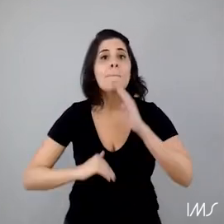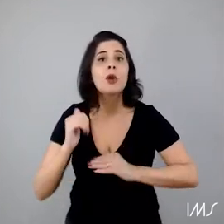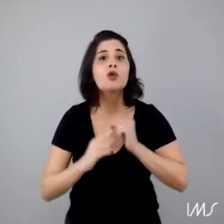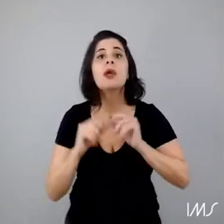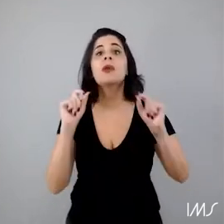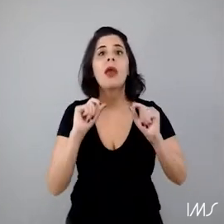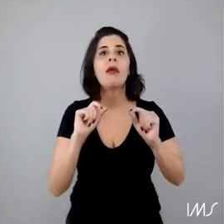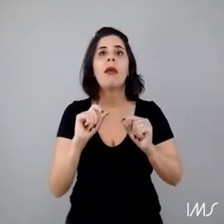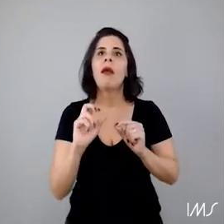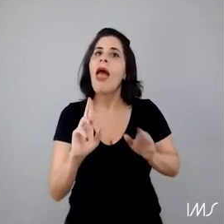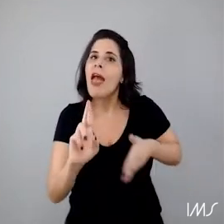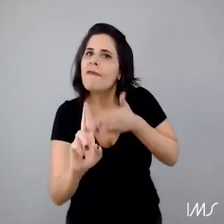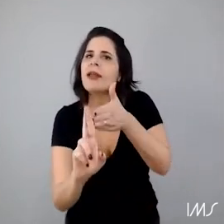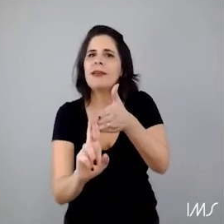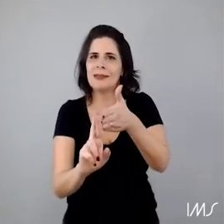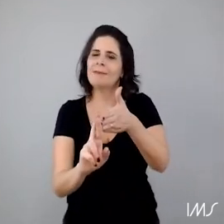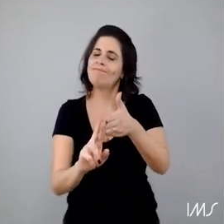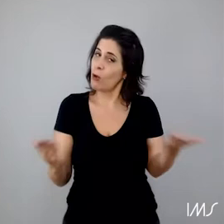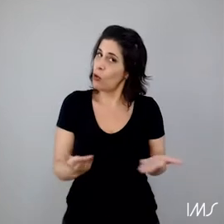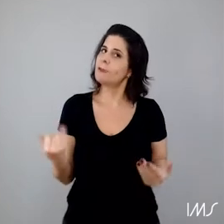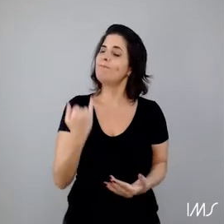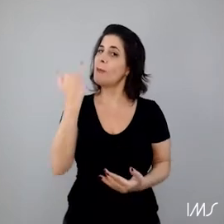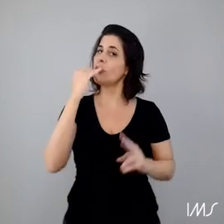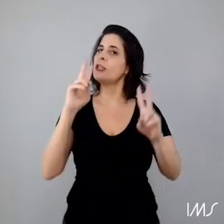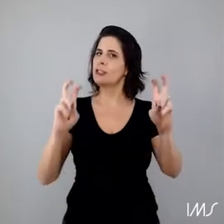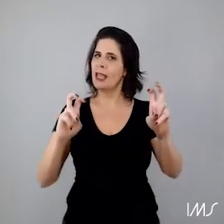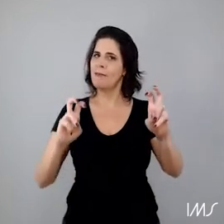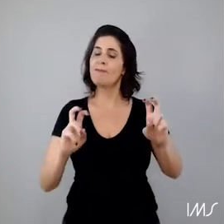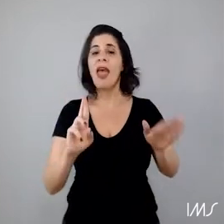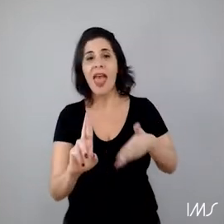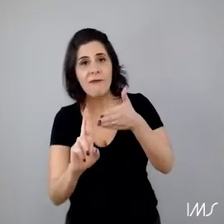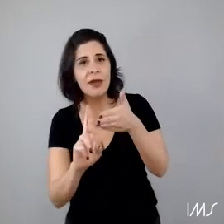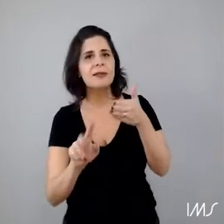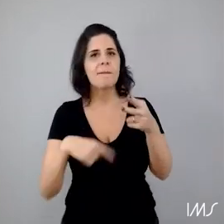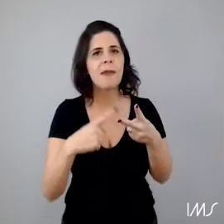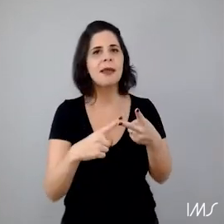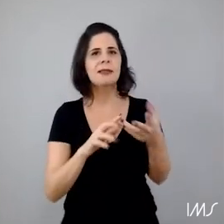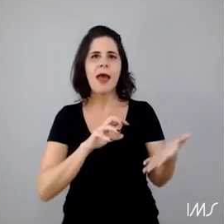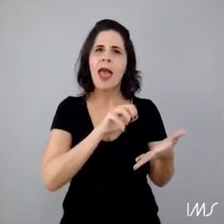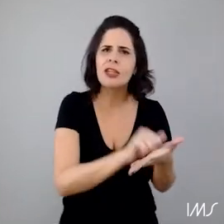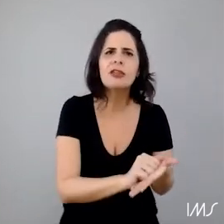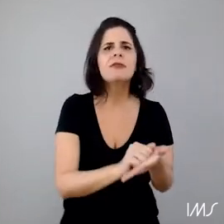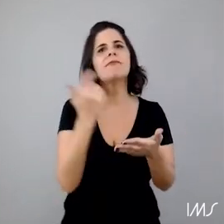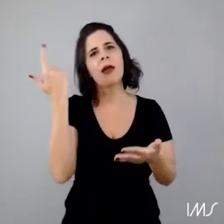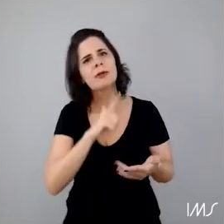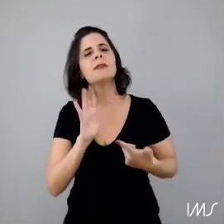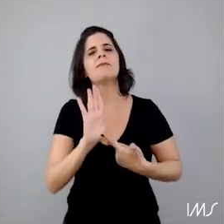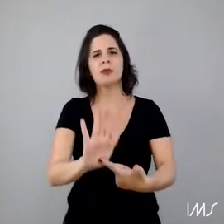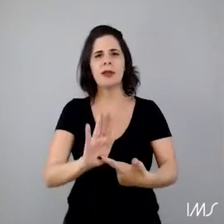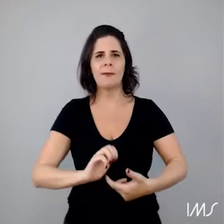referências, e isso é muito importante, né, para nossa mesa aqui, né? E referências e registros que dão conta desse